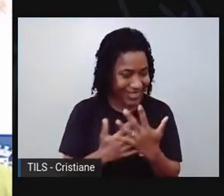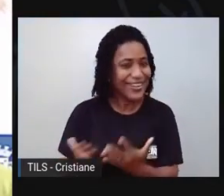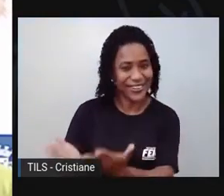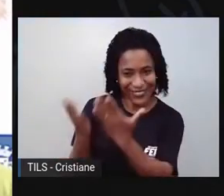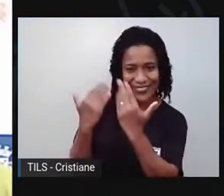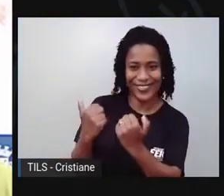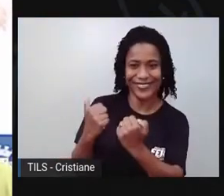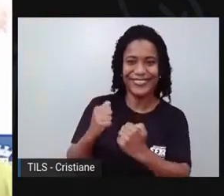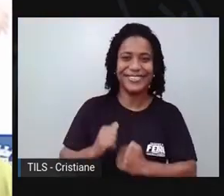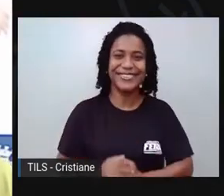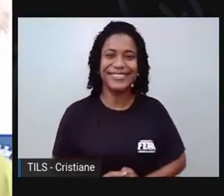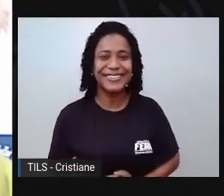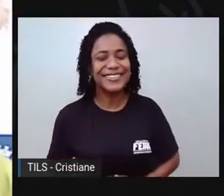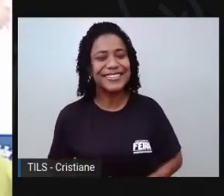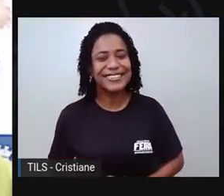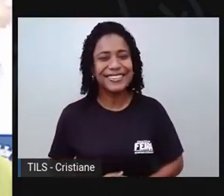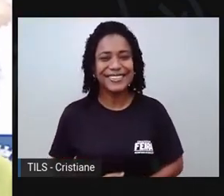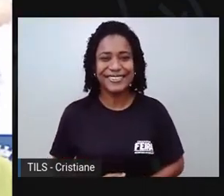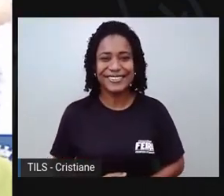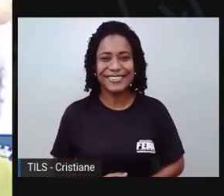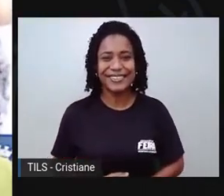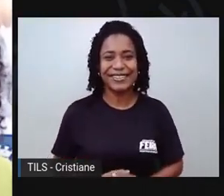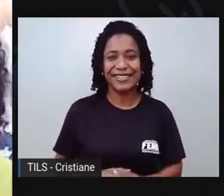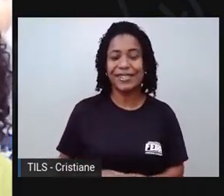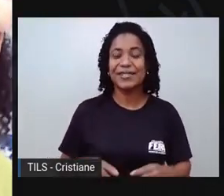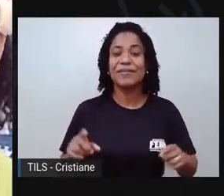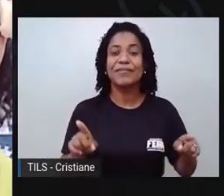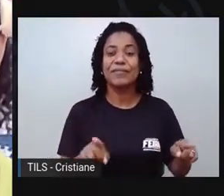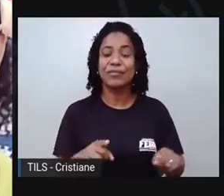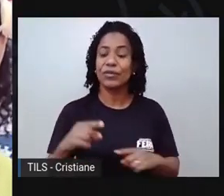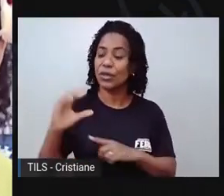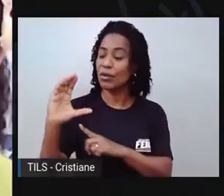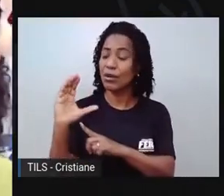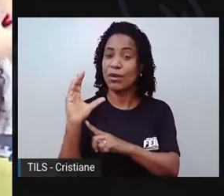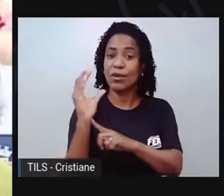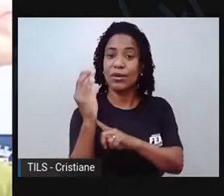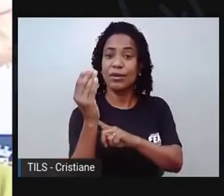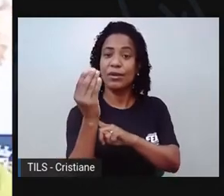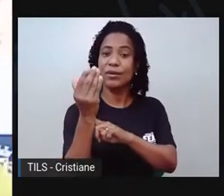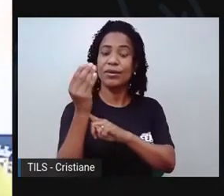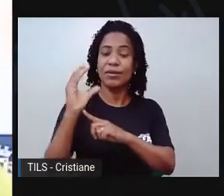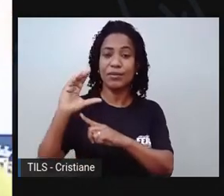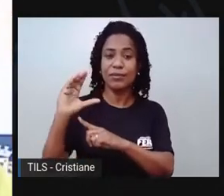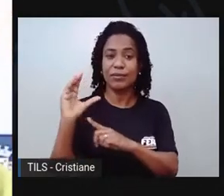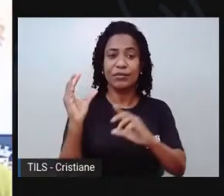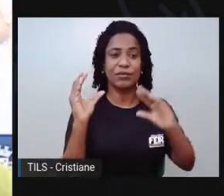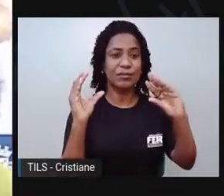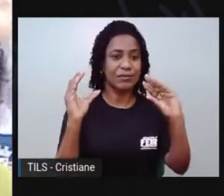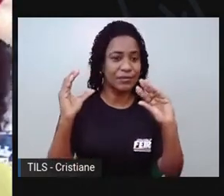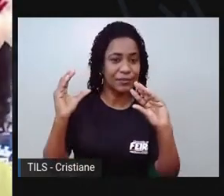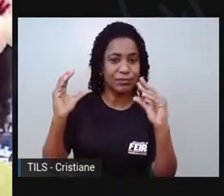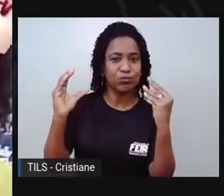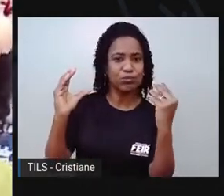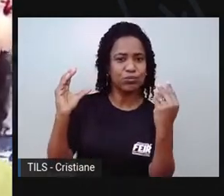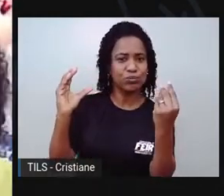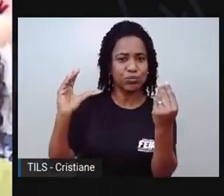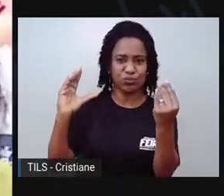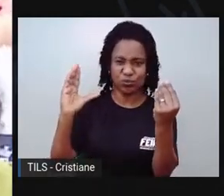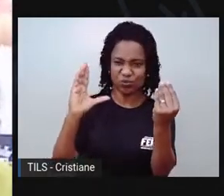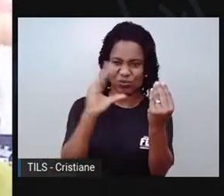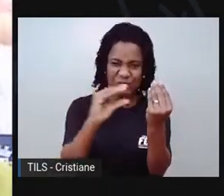lá! O cravo brigou com a rosa